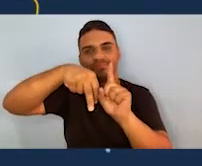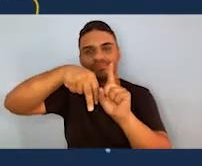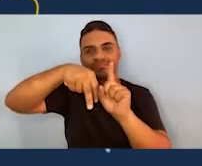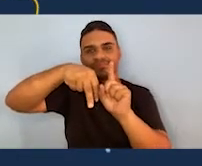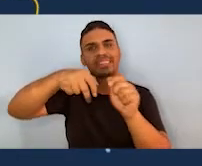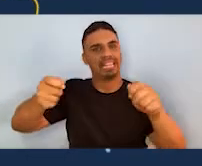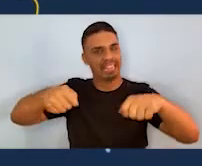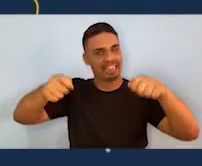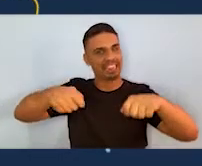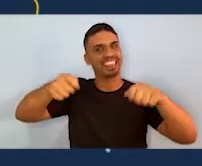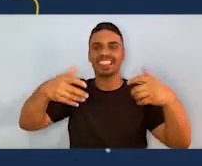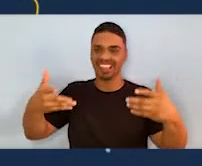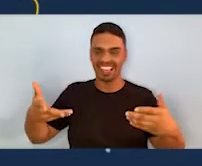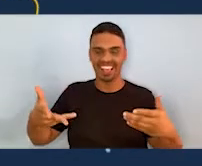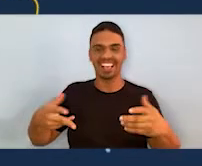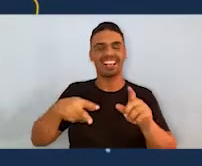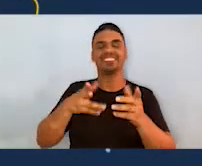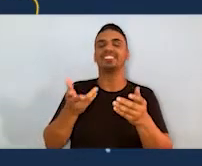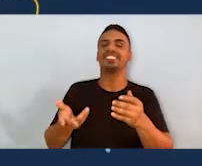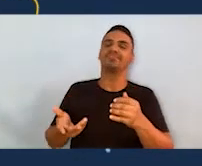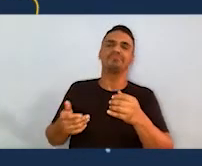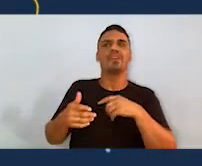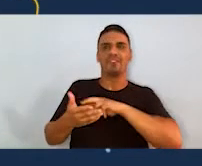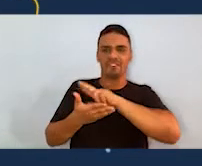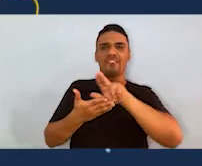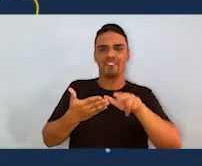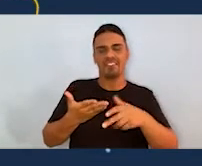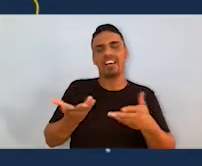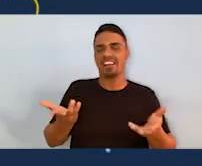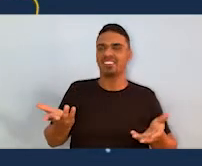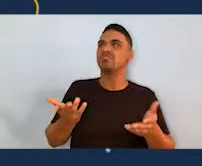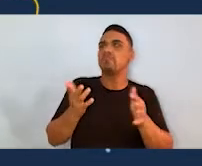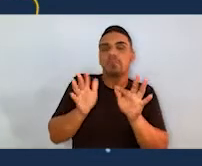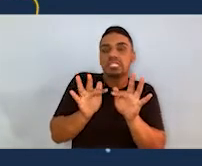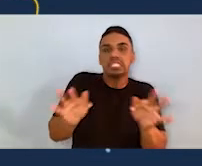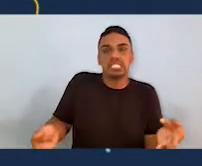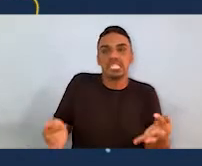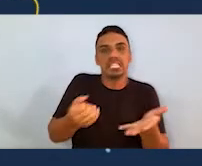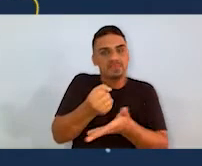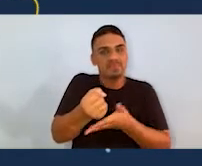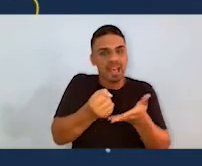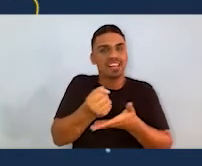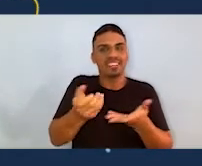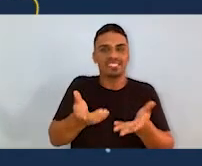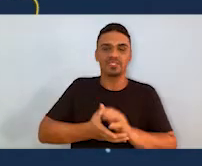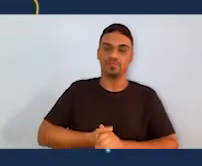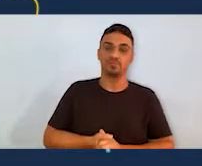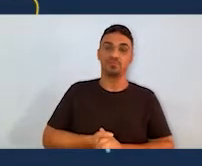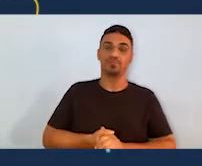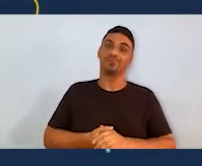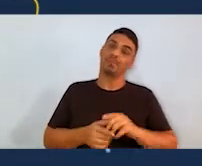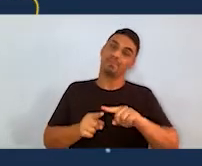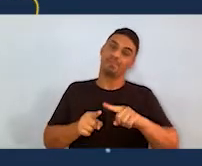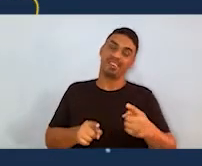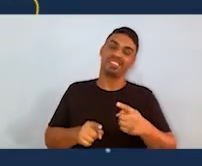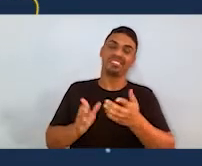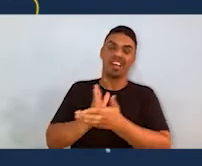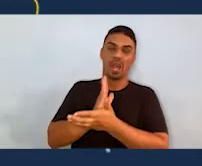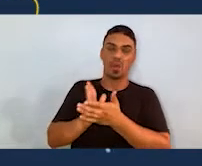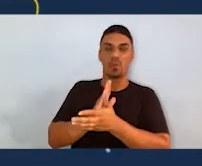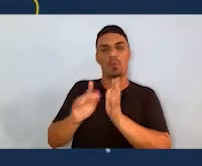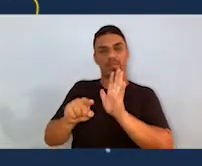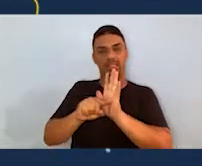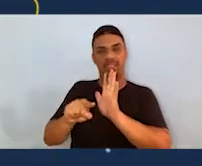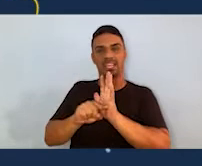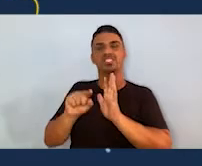frente, né? Então é isso, assim, basicamente, esse é o porquê. As desvantagens do pixel